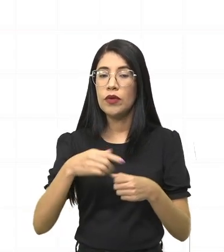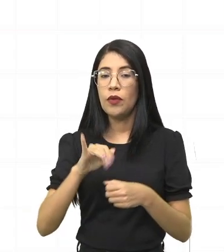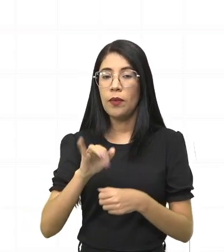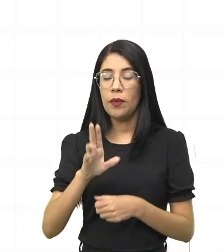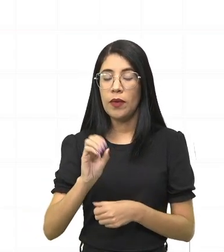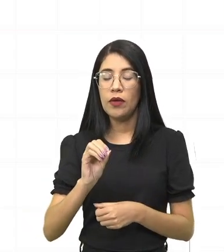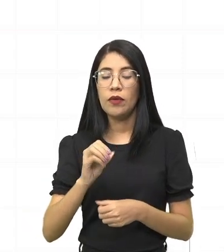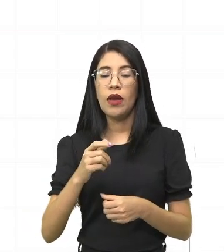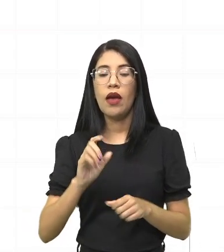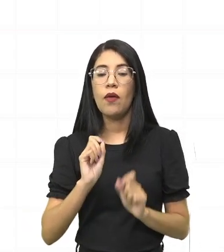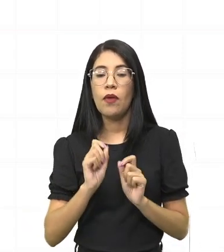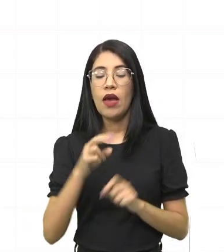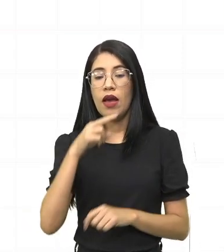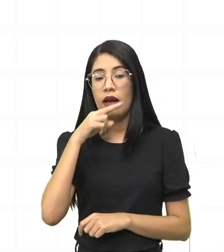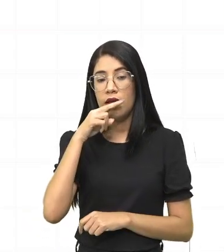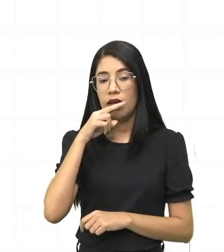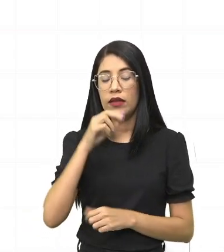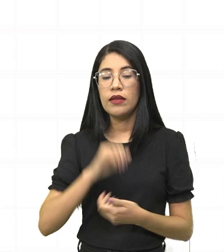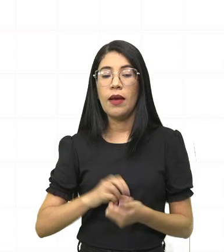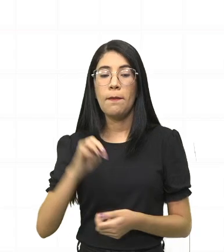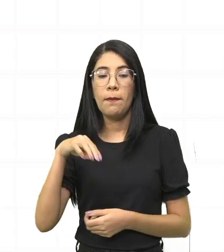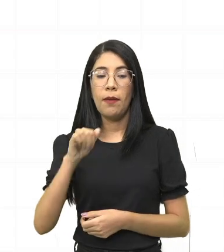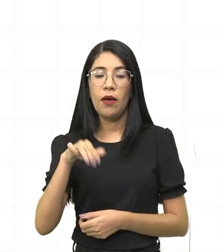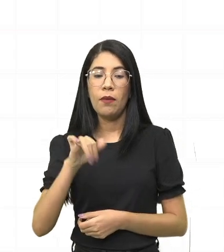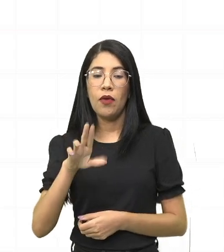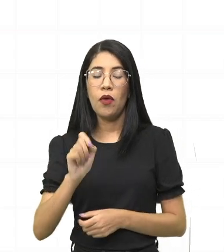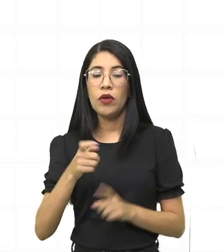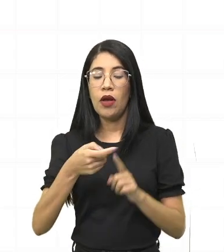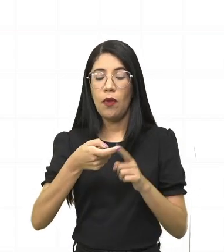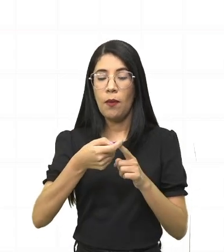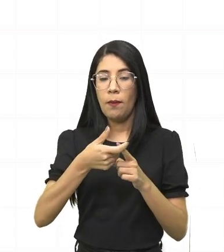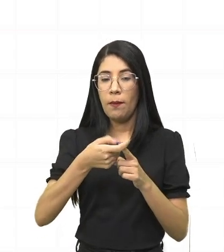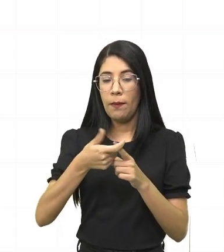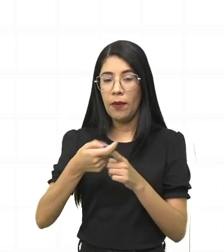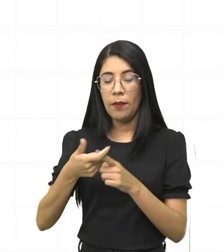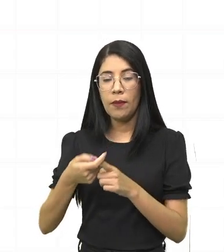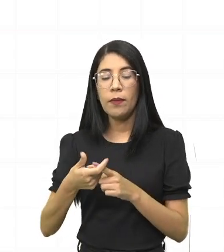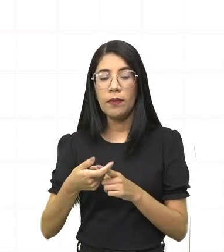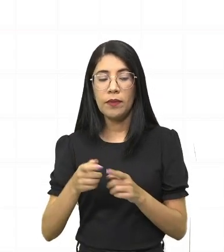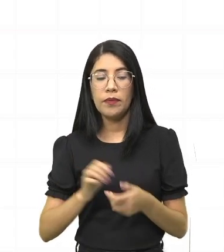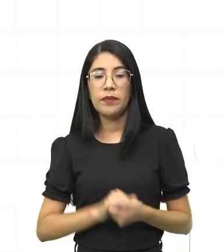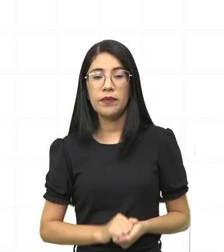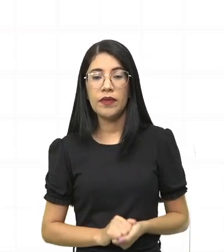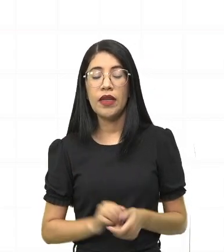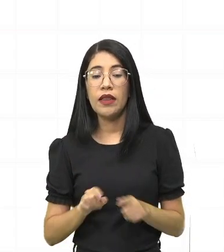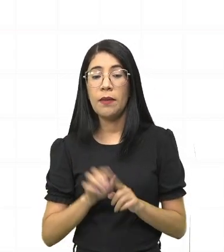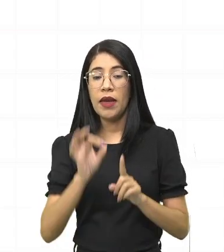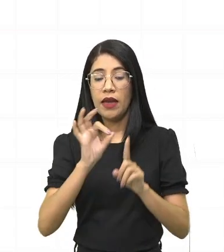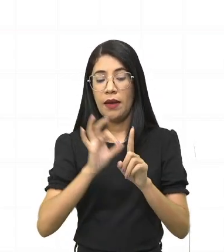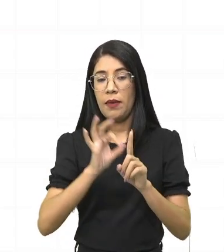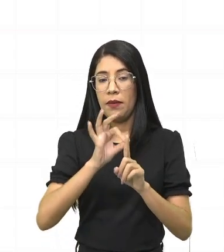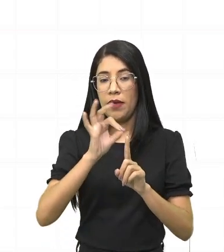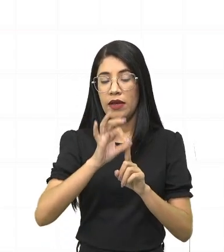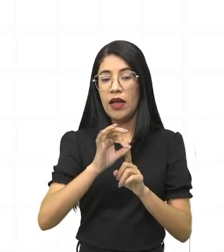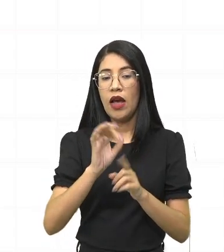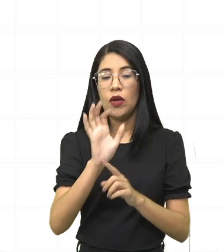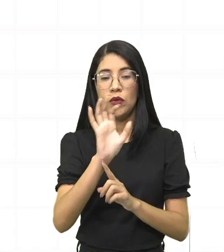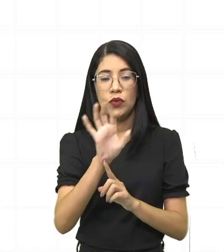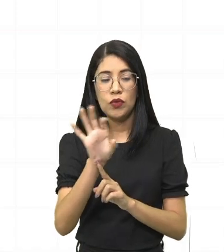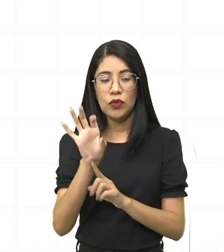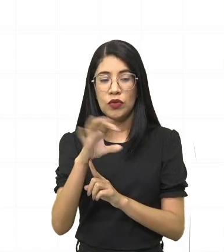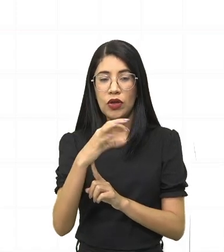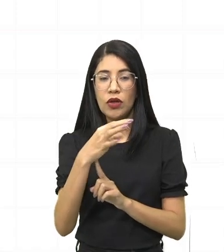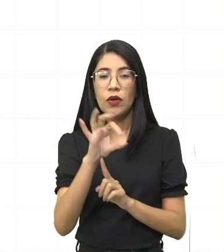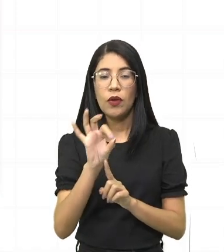nós temos a cana-de-açúcar, a mamona, o milho, né? Nós temos a soja, o girassol, entre